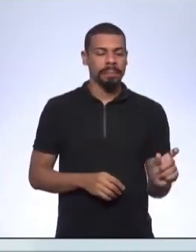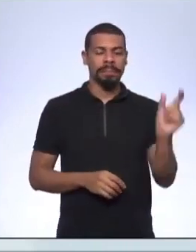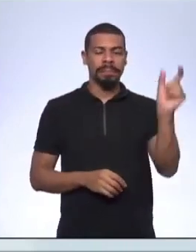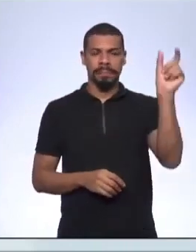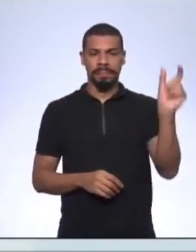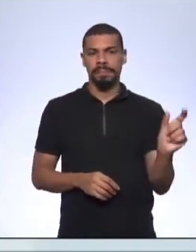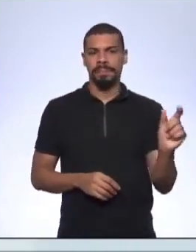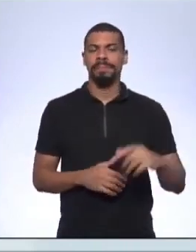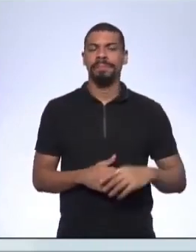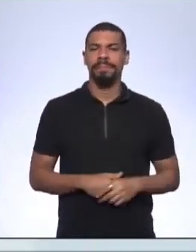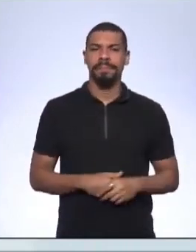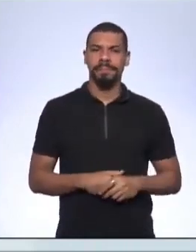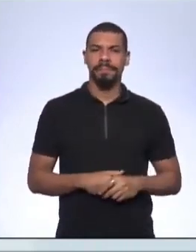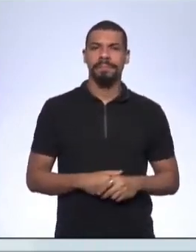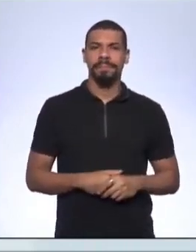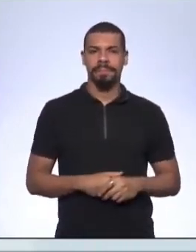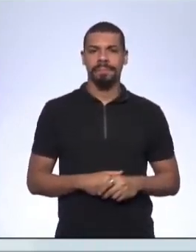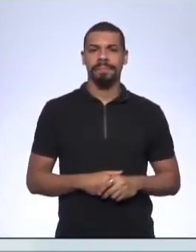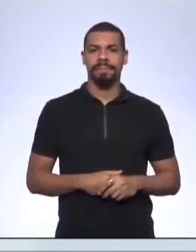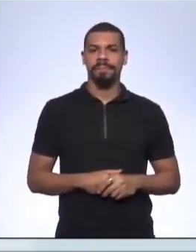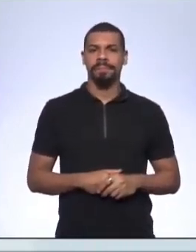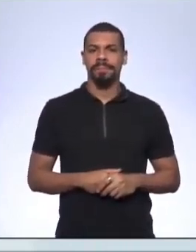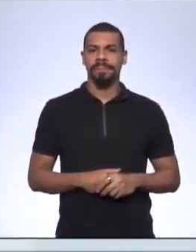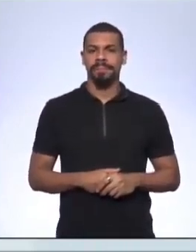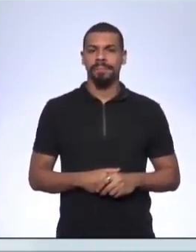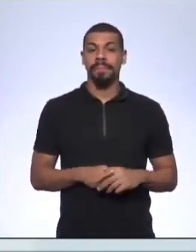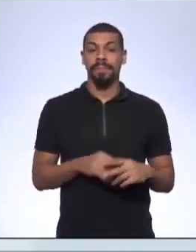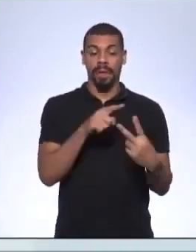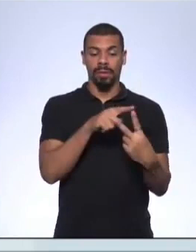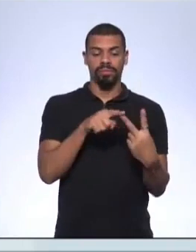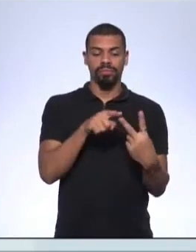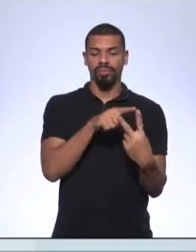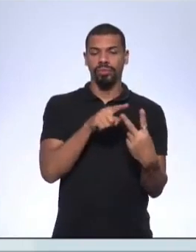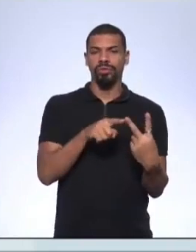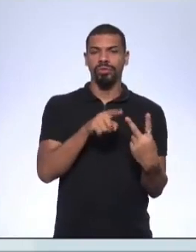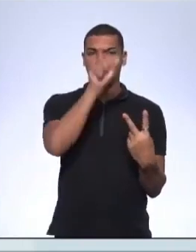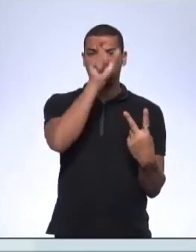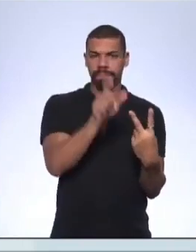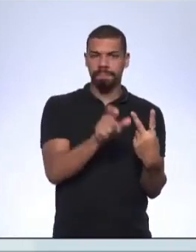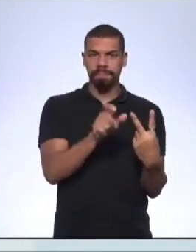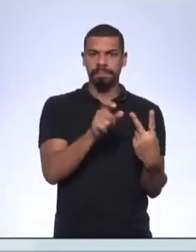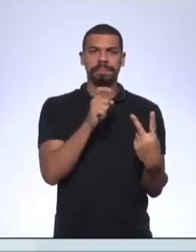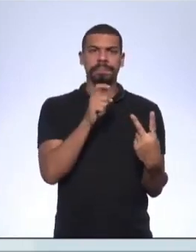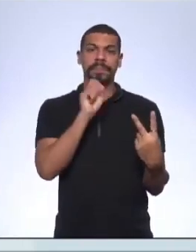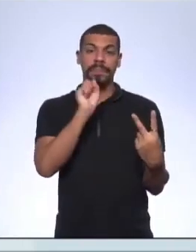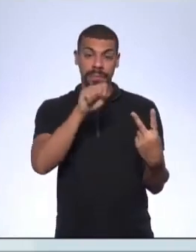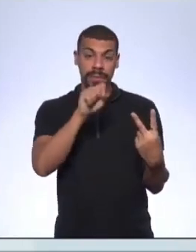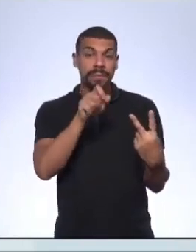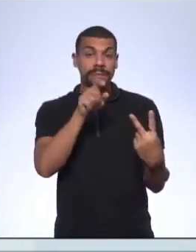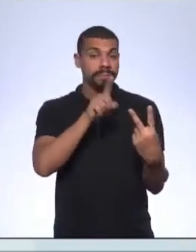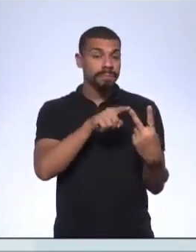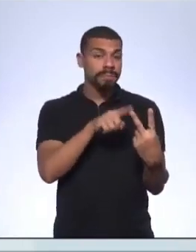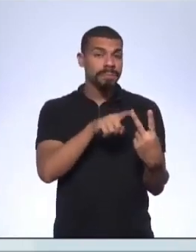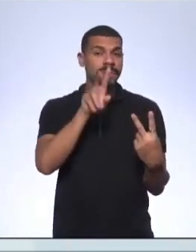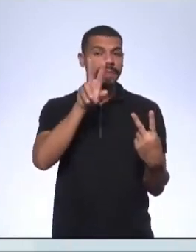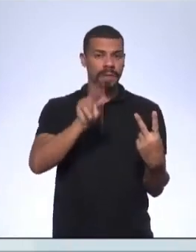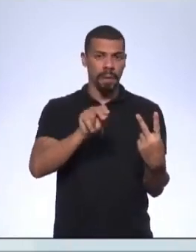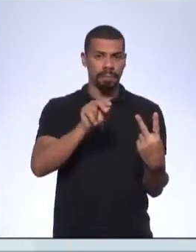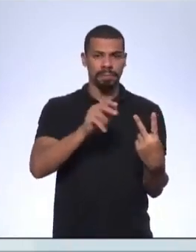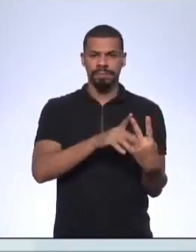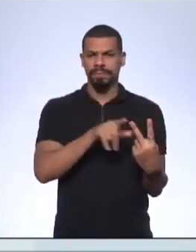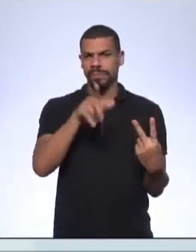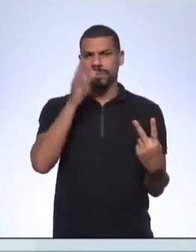aí da esquerda, né, na linha vertical, aí você tem duas colunas, de sim e não. Tem aí o que foi analisado, assistiu